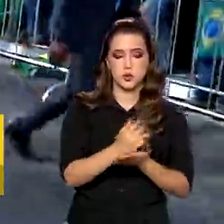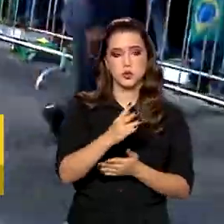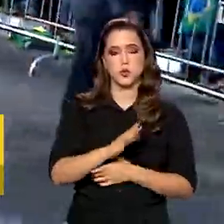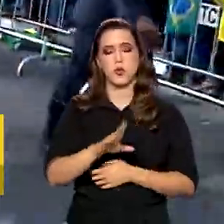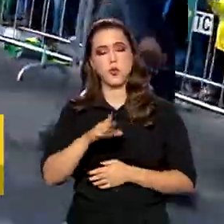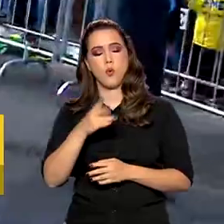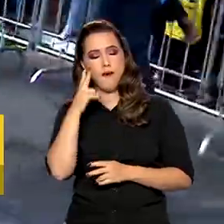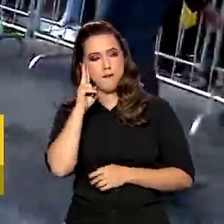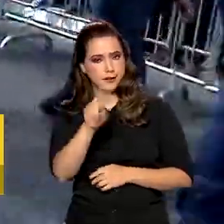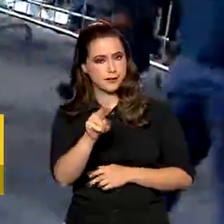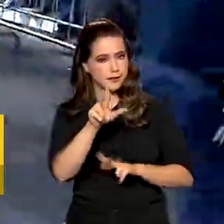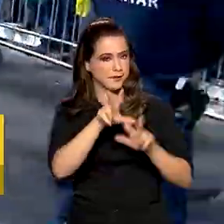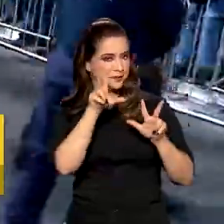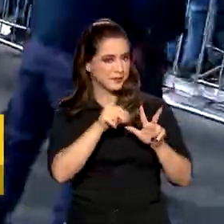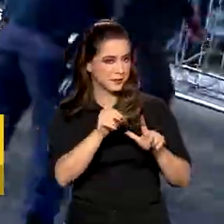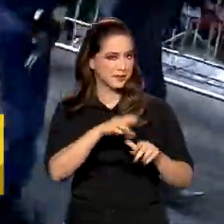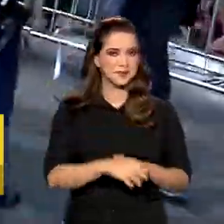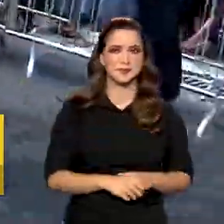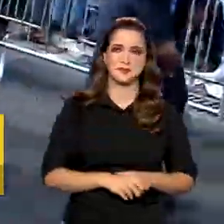ao vivo na TV Brasil.